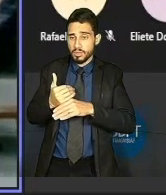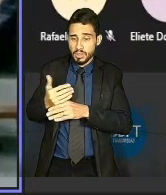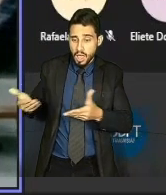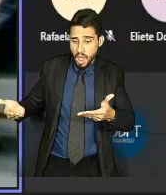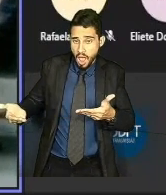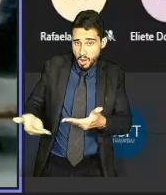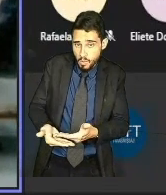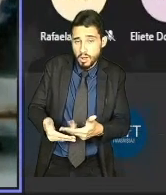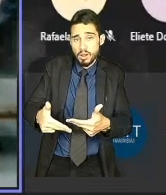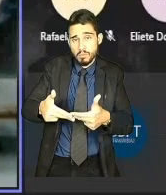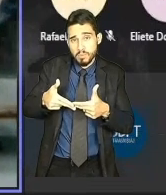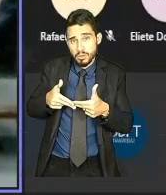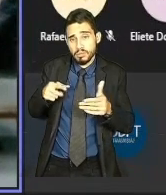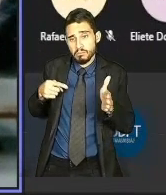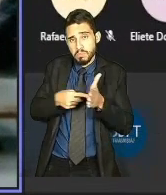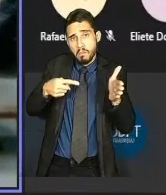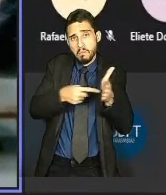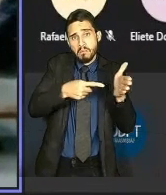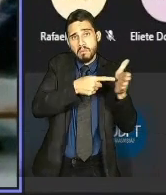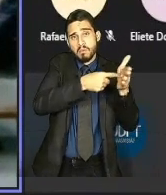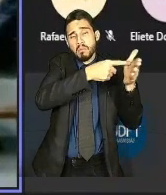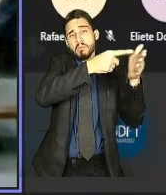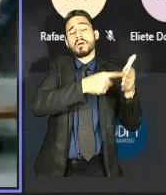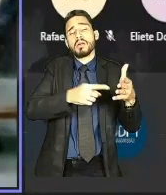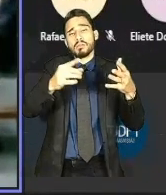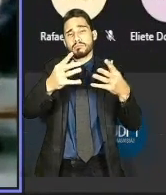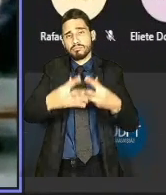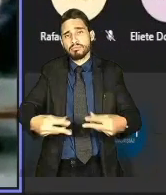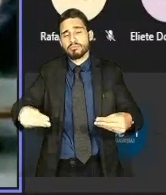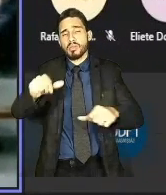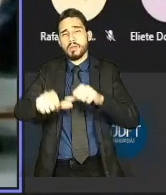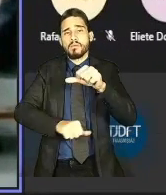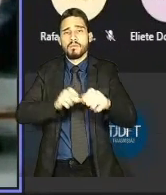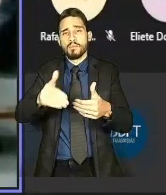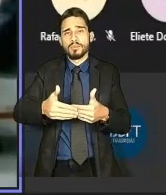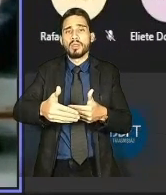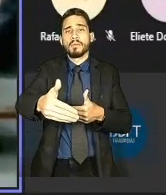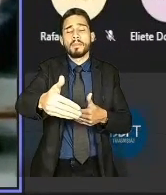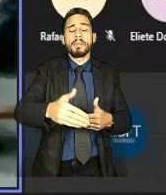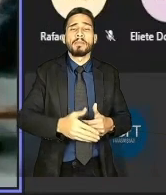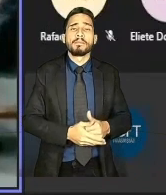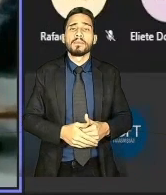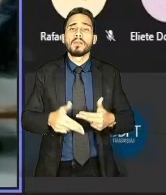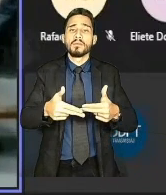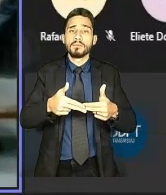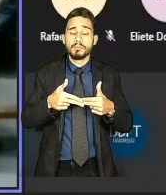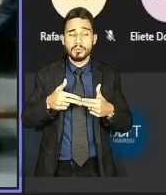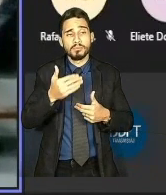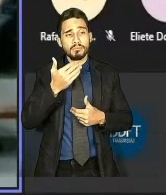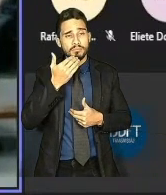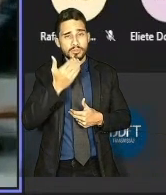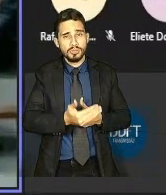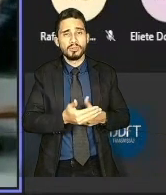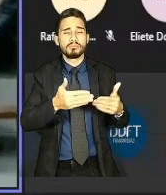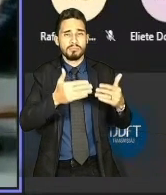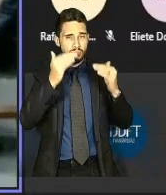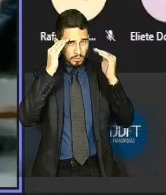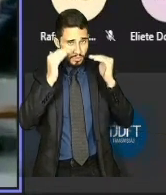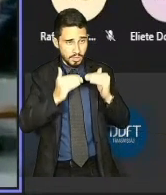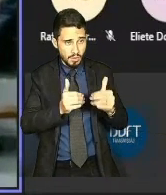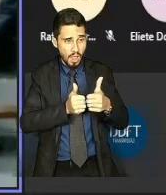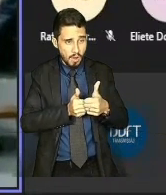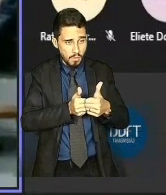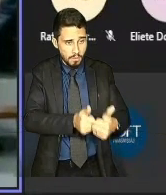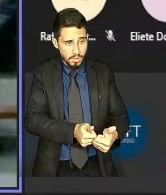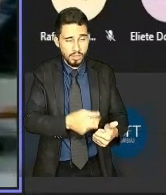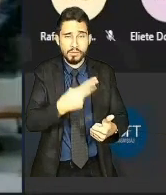agora estão sendo questionados nessa ação coletiva, né? Então, por isso, eu vou pedir respeitosamente à minha relatora para